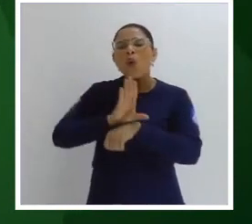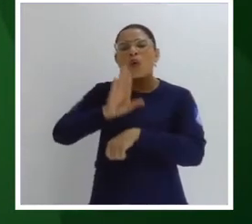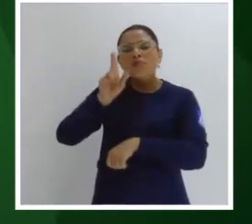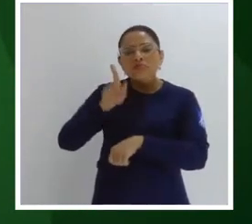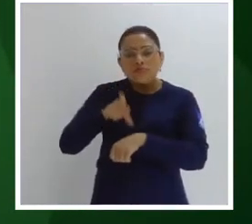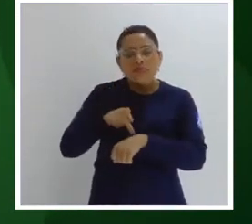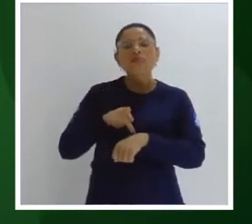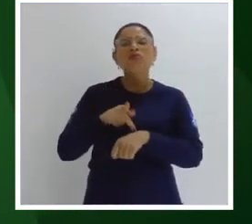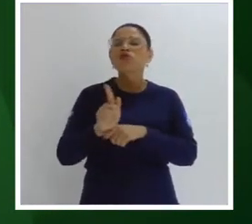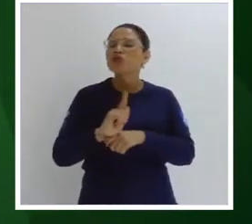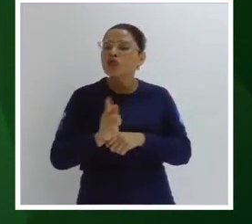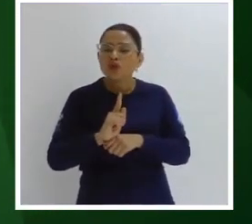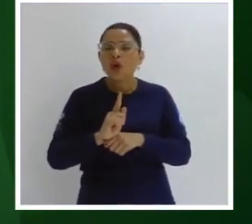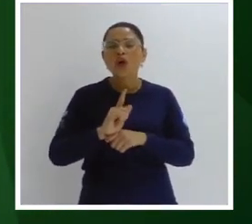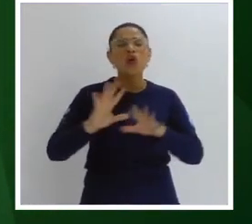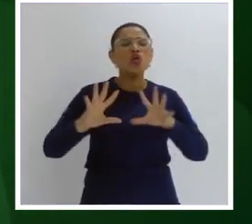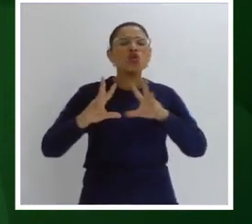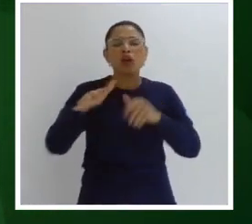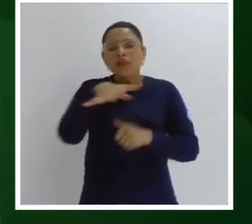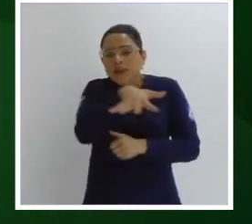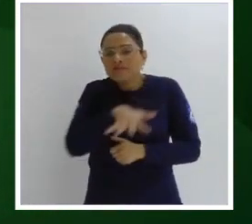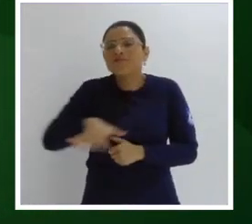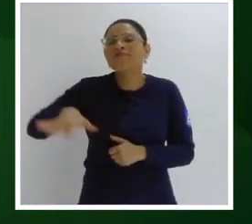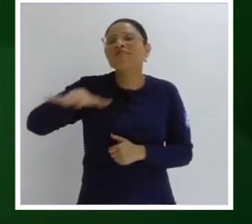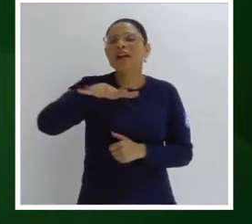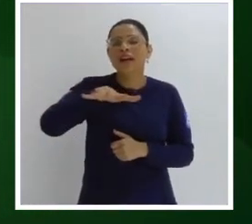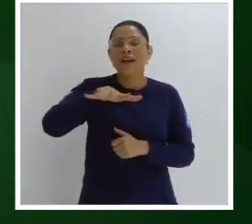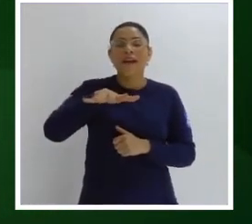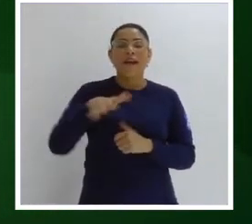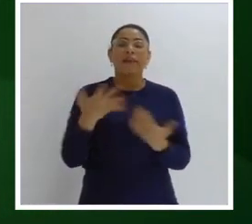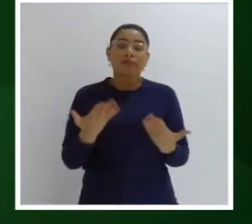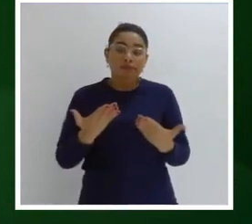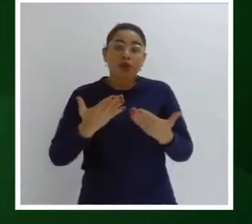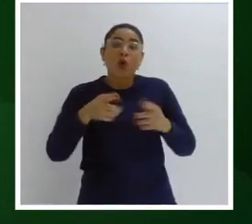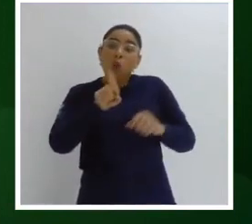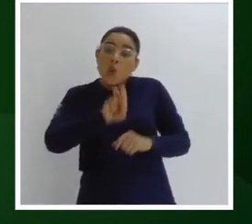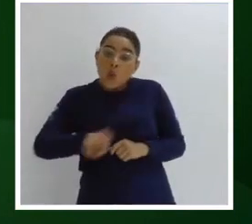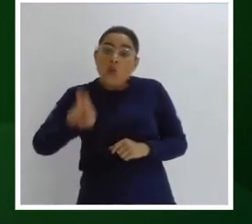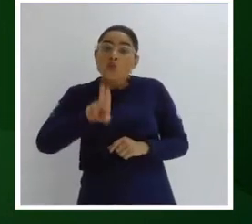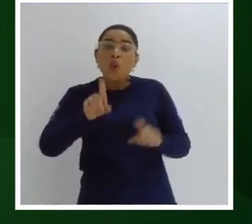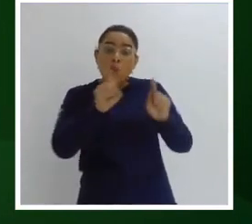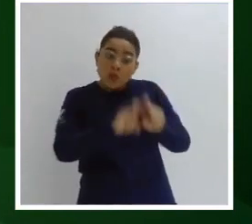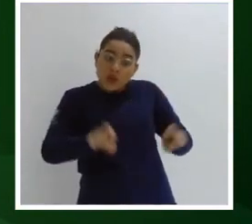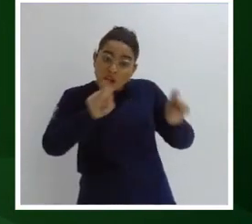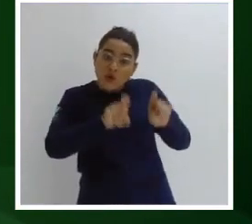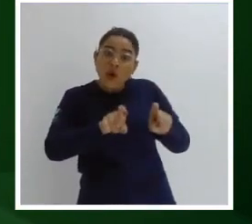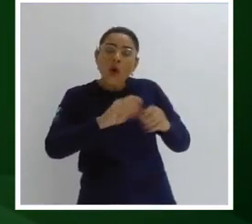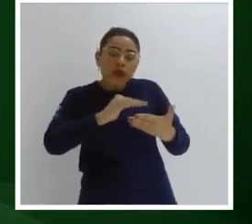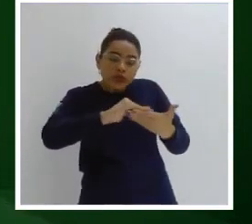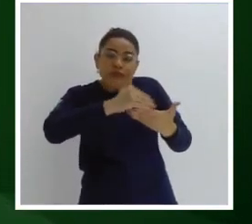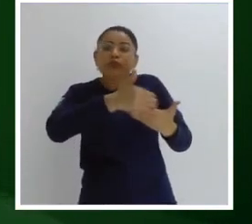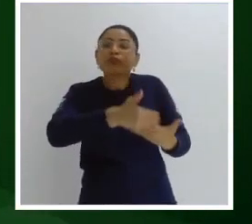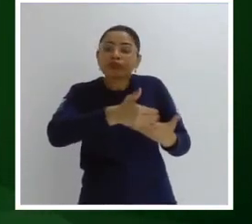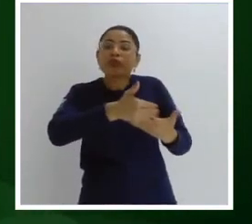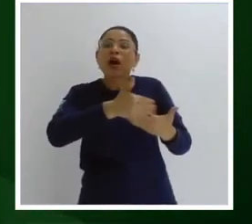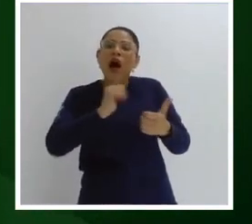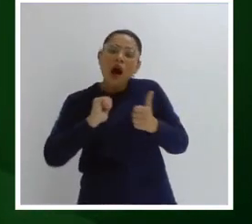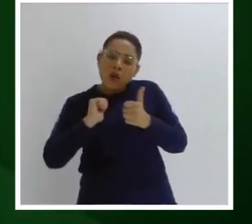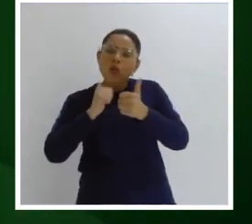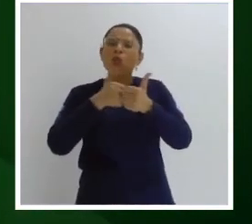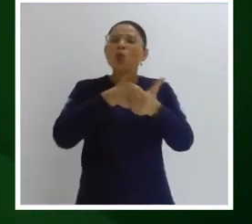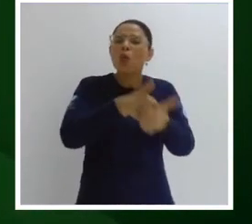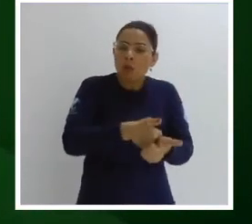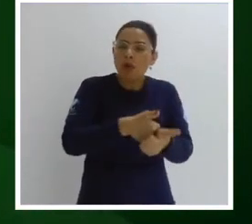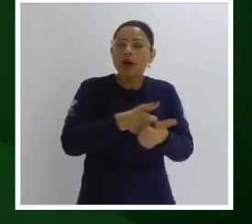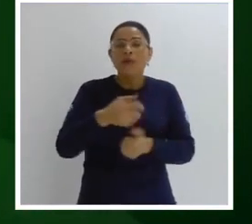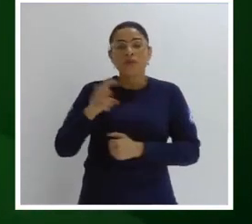toda a região né que pela internet pelos seus computadores sem acompanhado essas cinco sessões do fórum